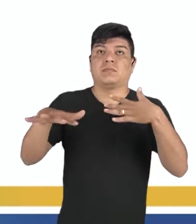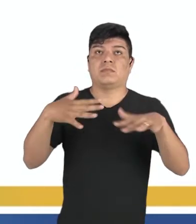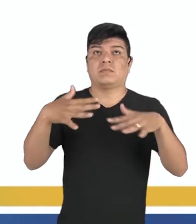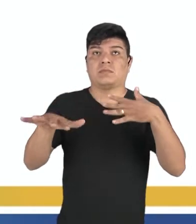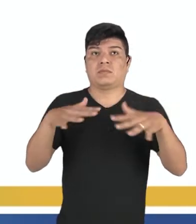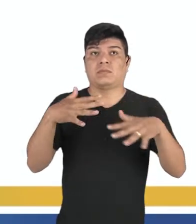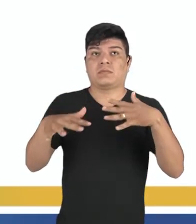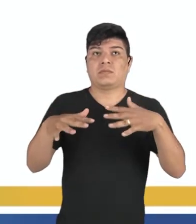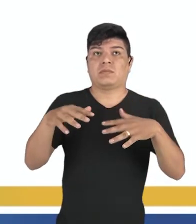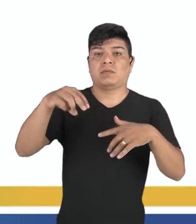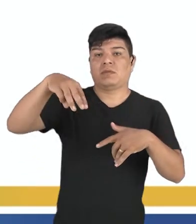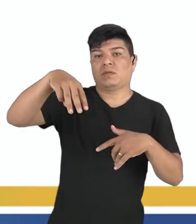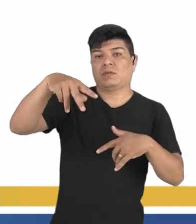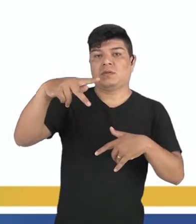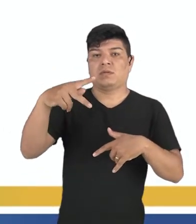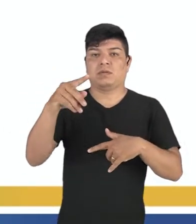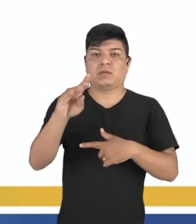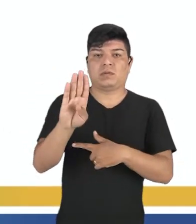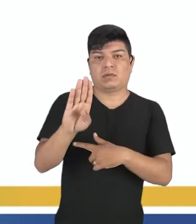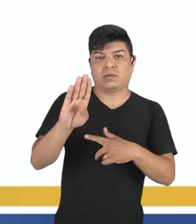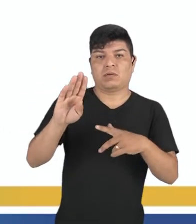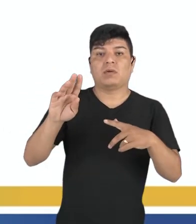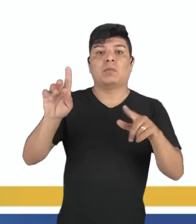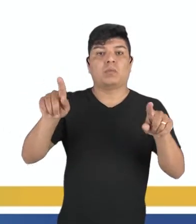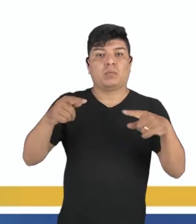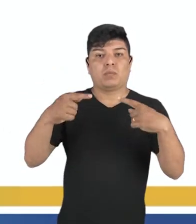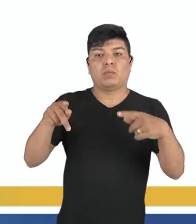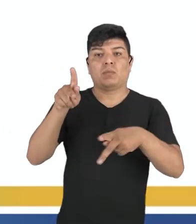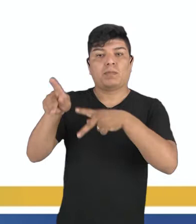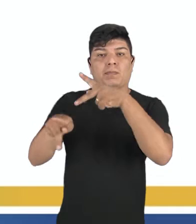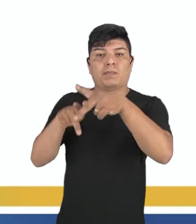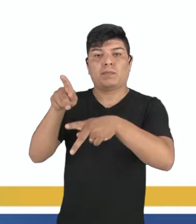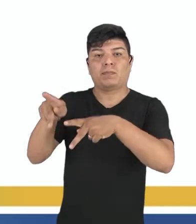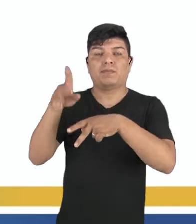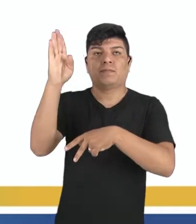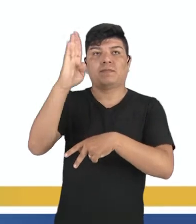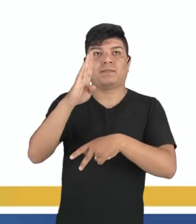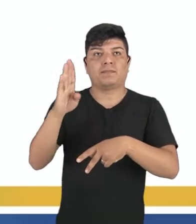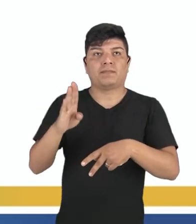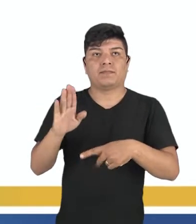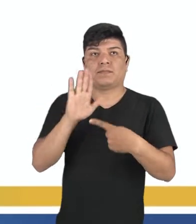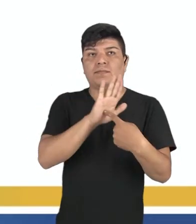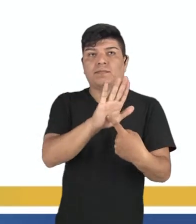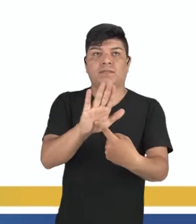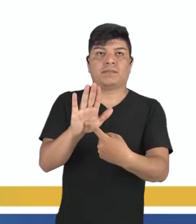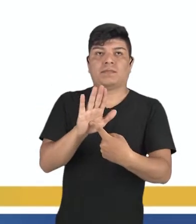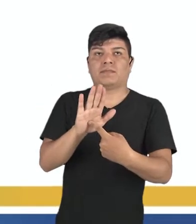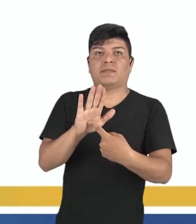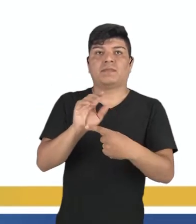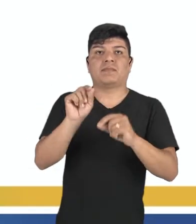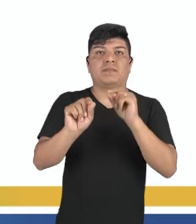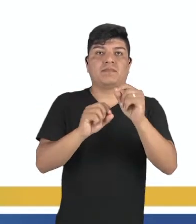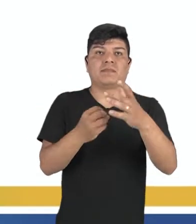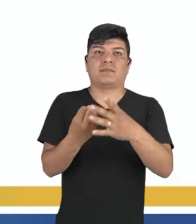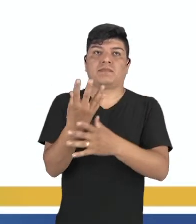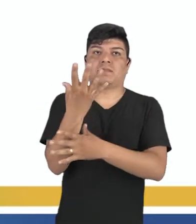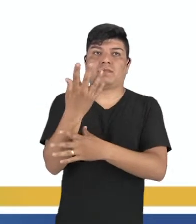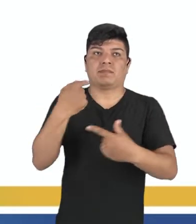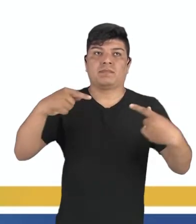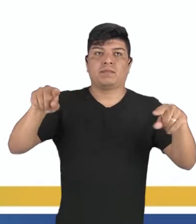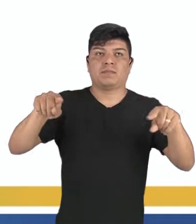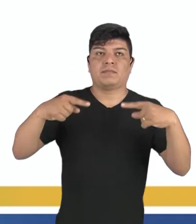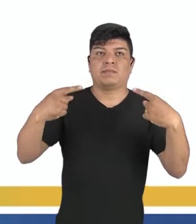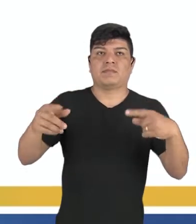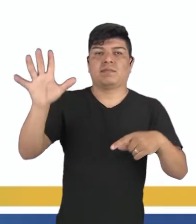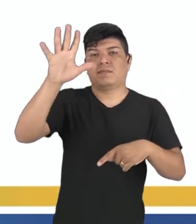movimento MPB, Música Popular Brasileira, é uma referência à produção